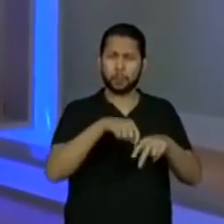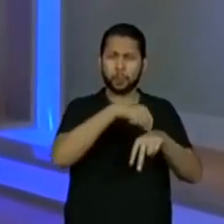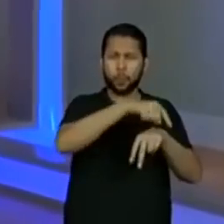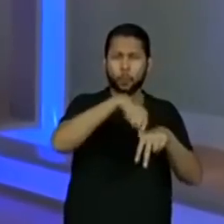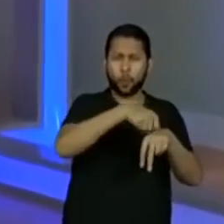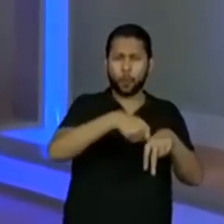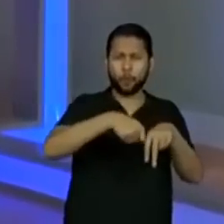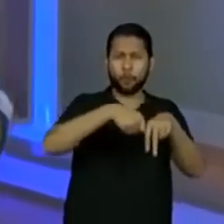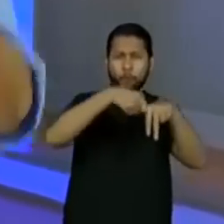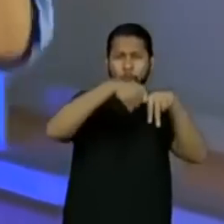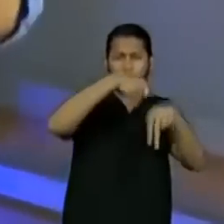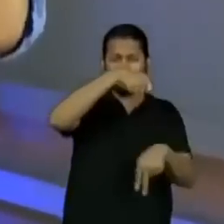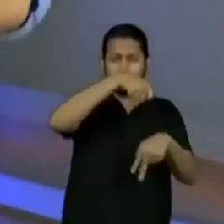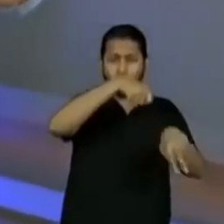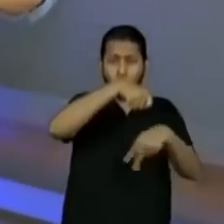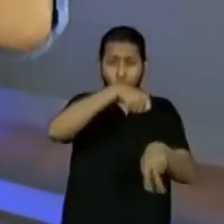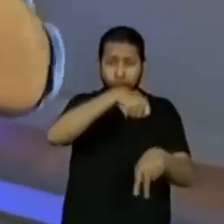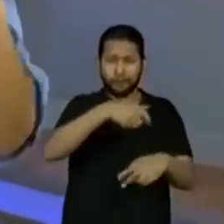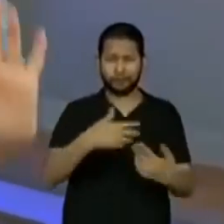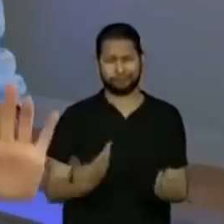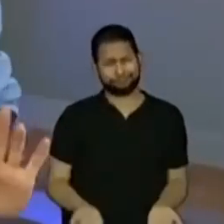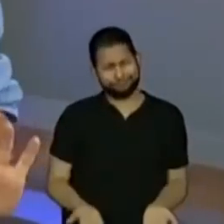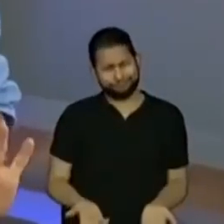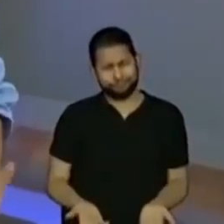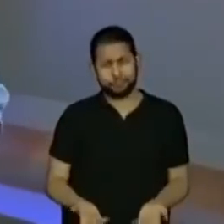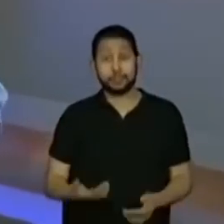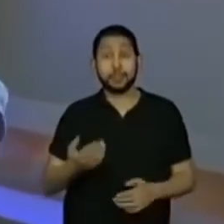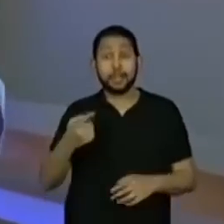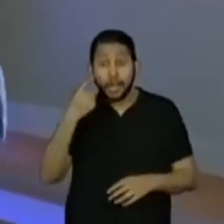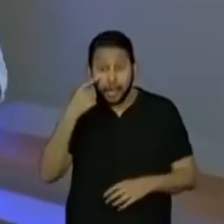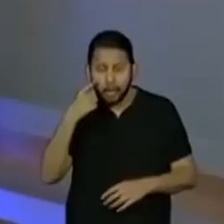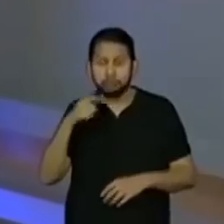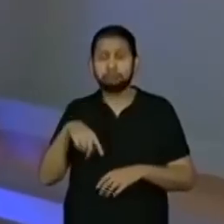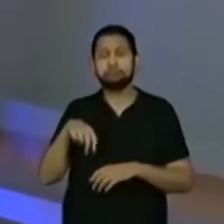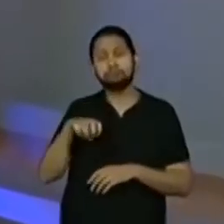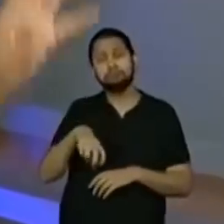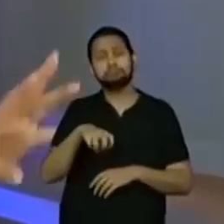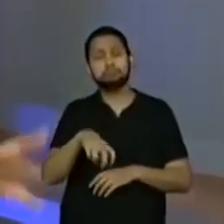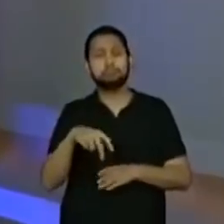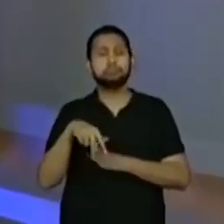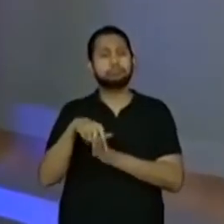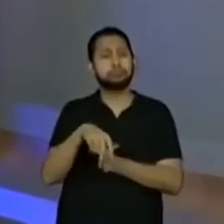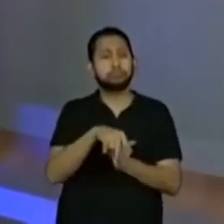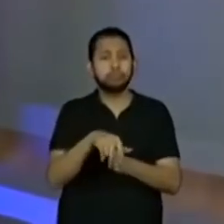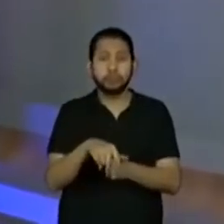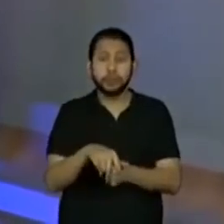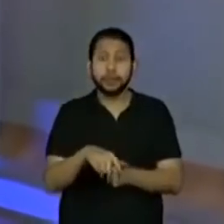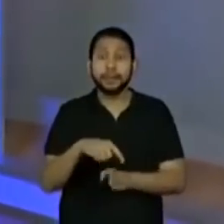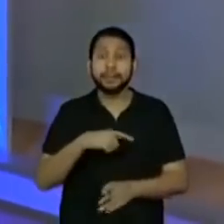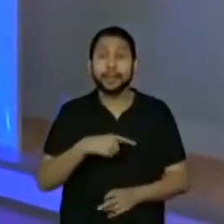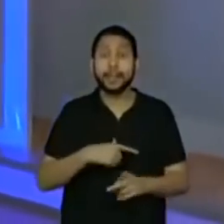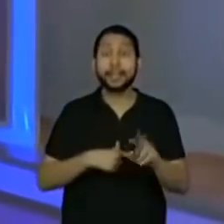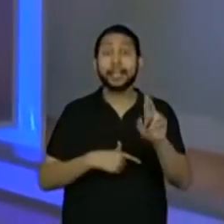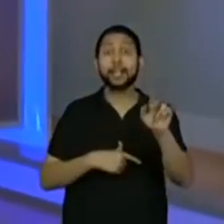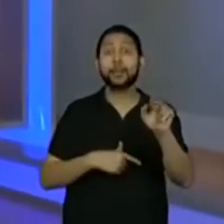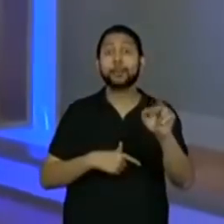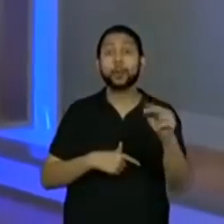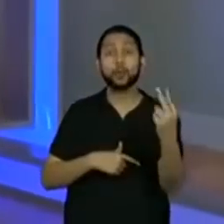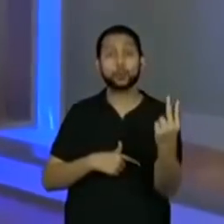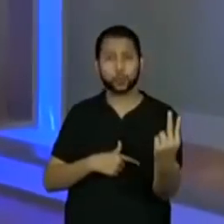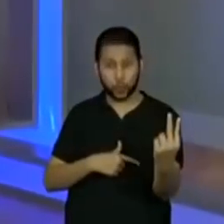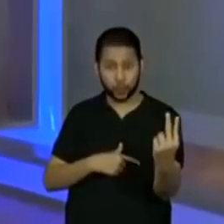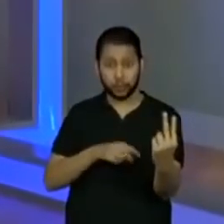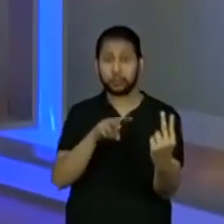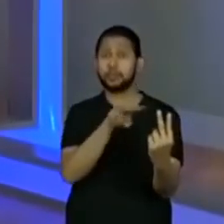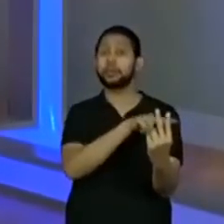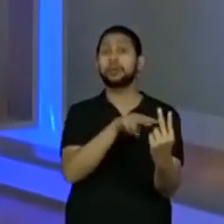Só que quando ele chegou numa cidade, junto com as coisas todas, havia um tumulto. Eram os seus 2 irmãos que estavam sendo condenados à